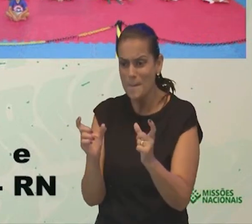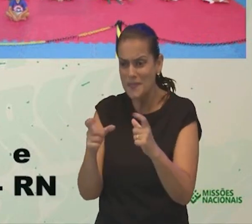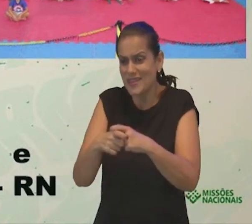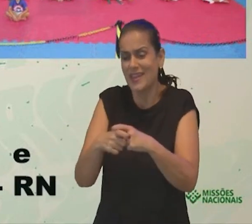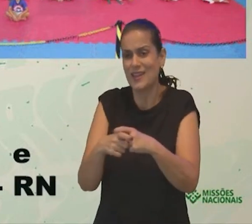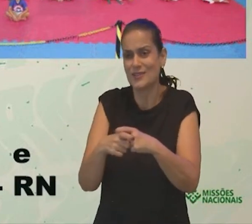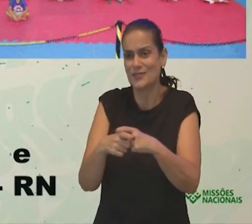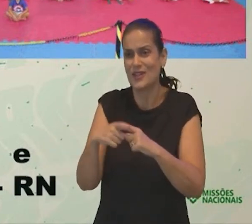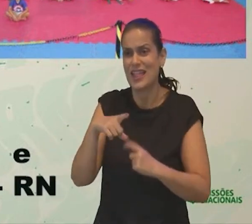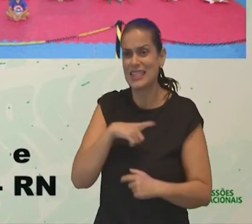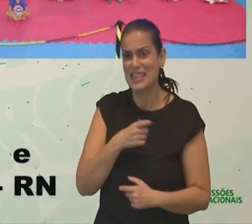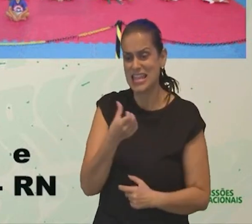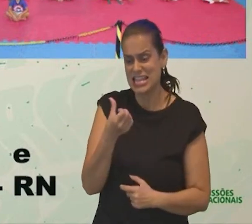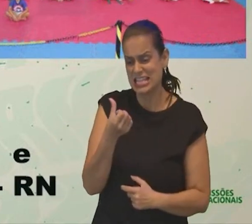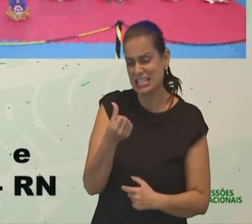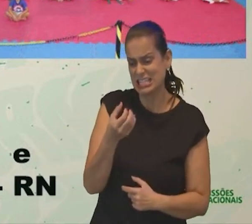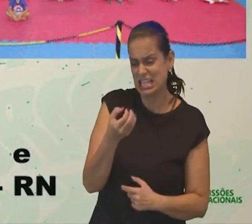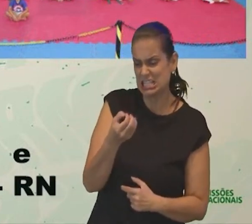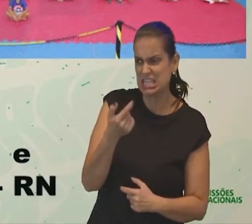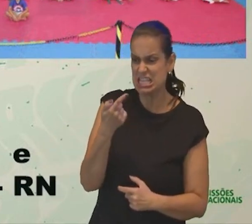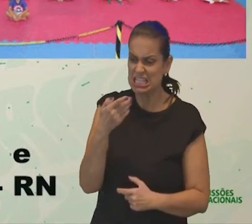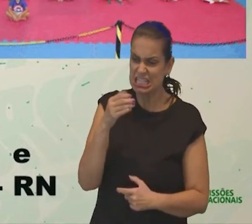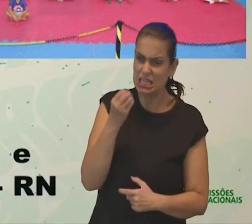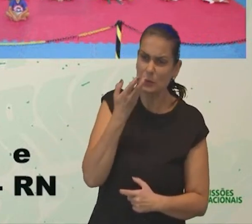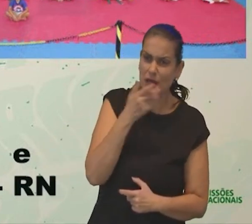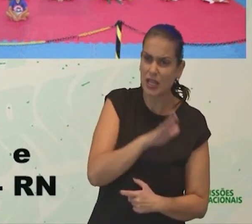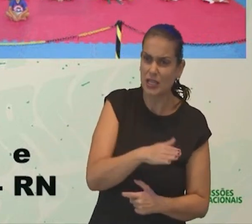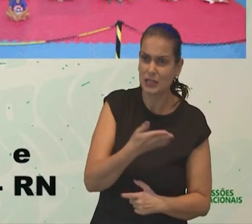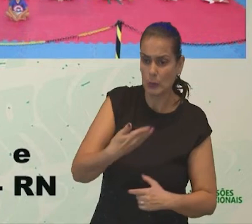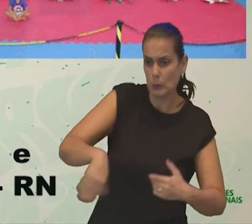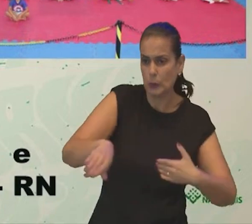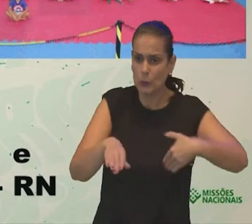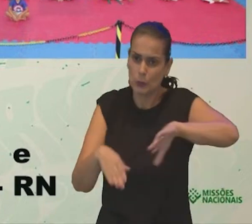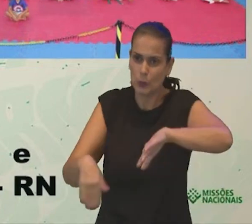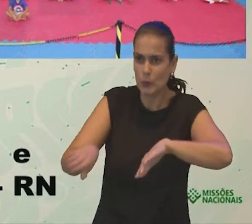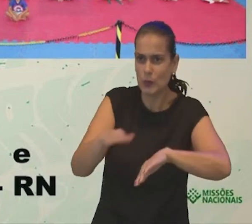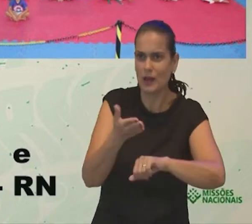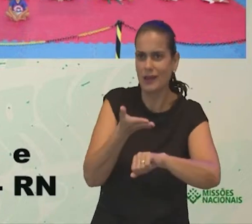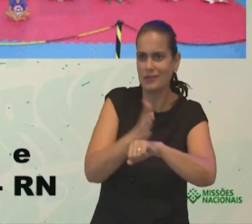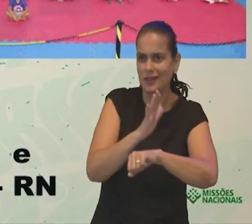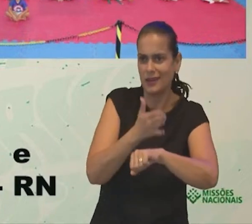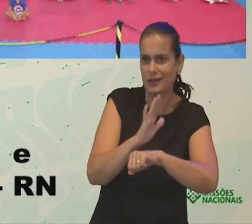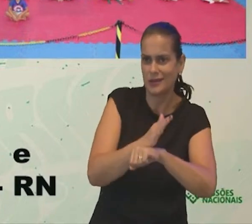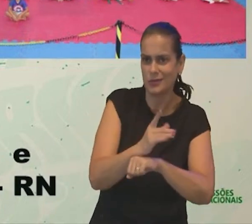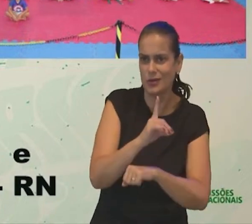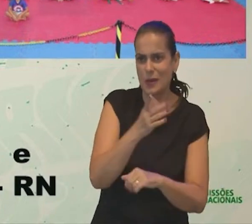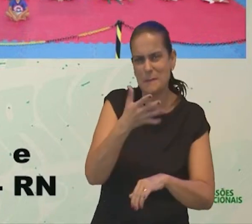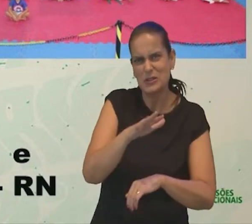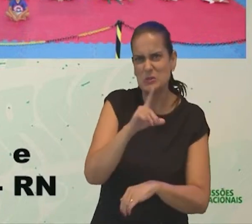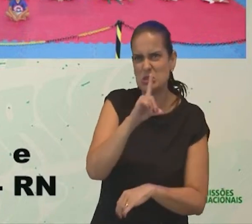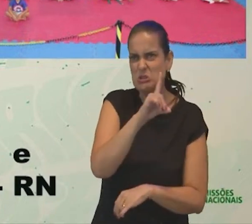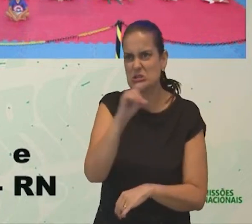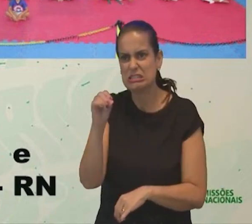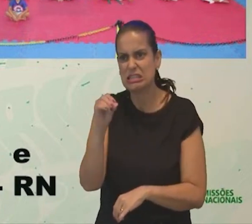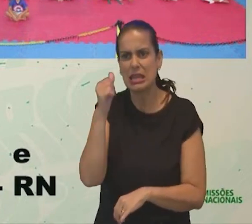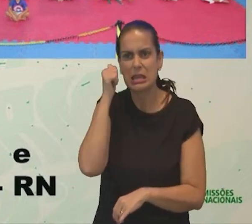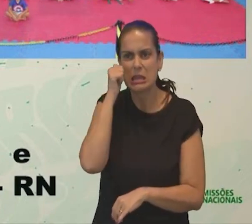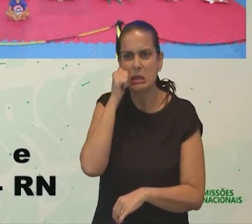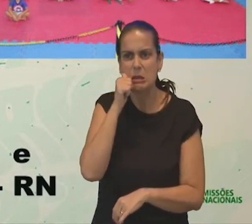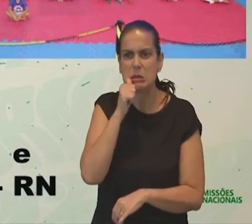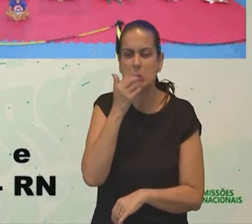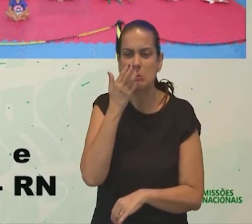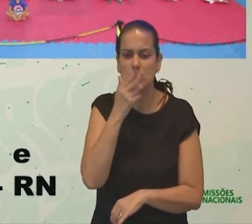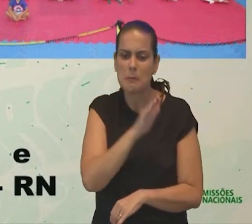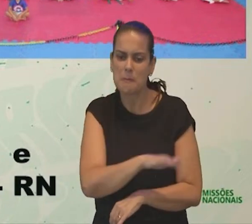60, 70 crianças treinando taekwondo e na faixa de 100 meninas treinando